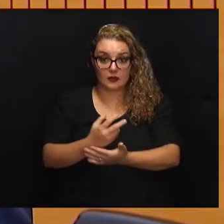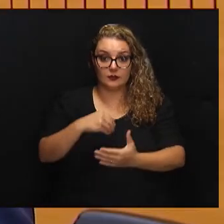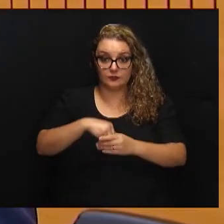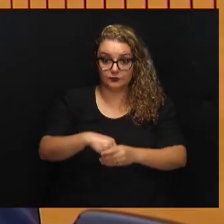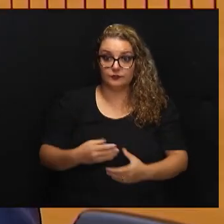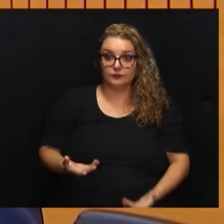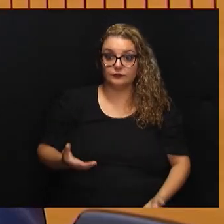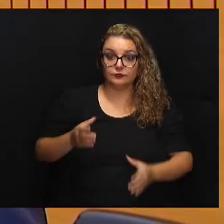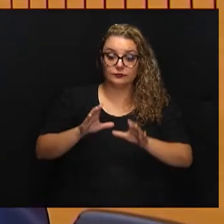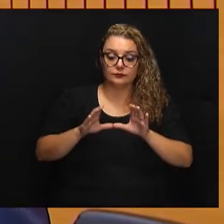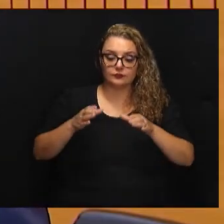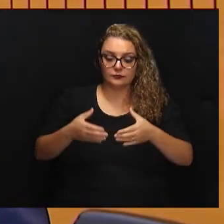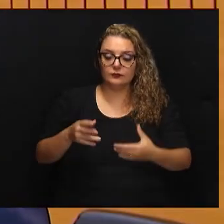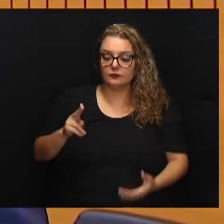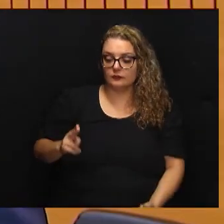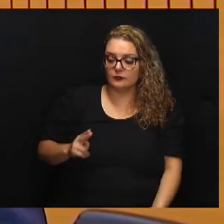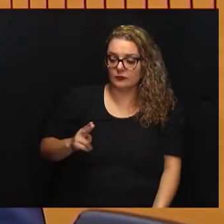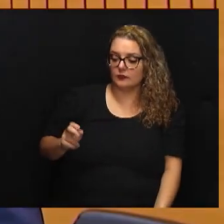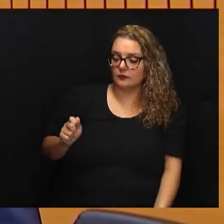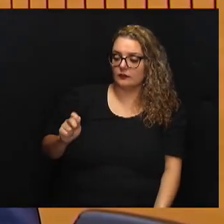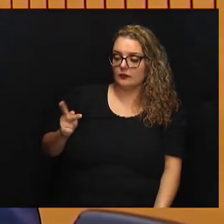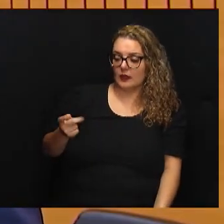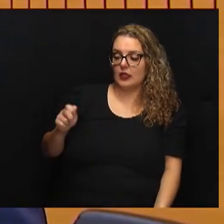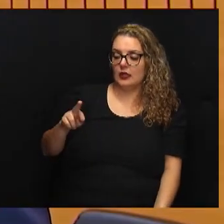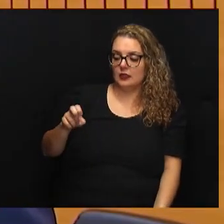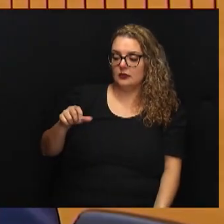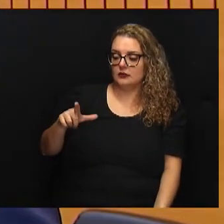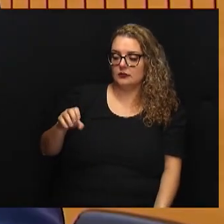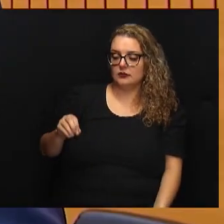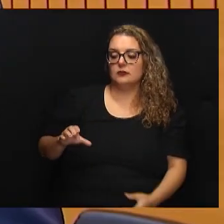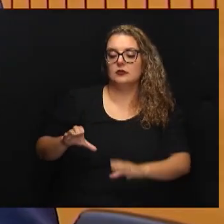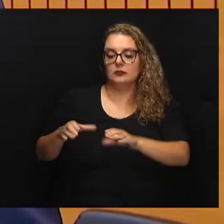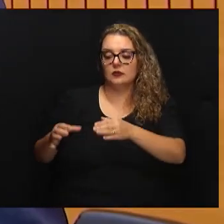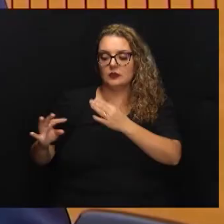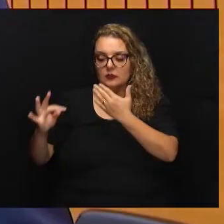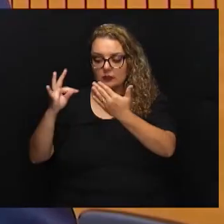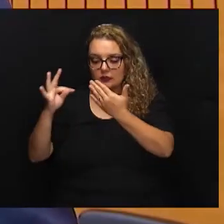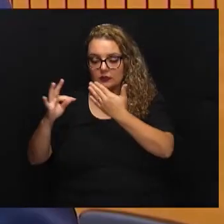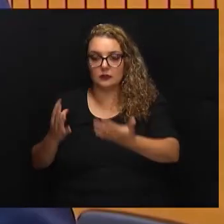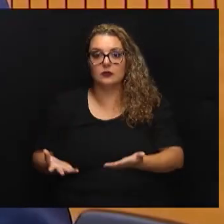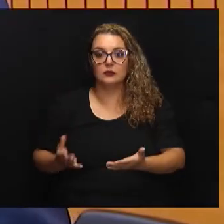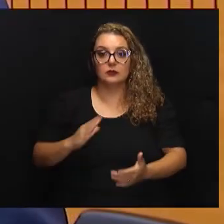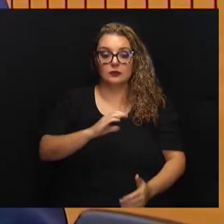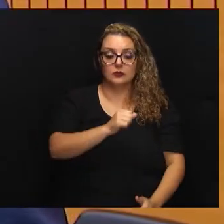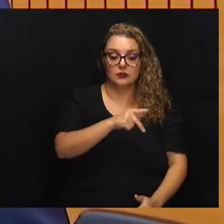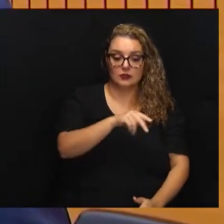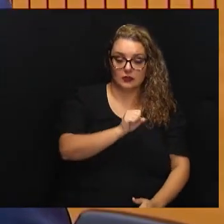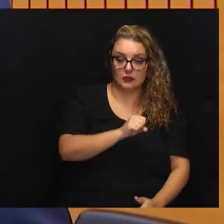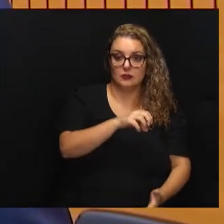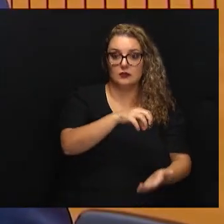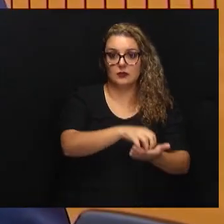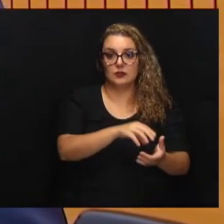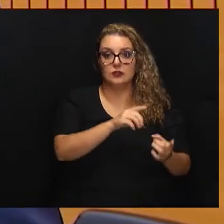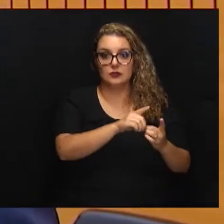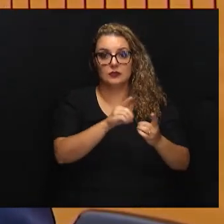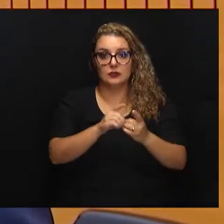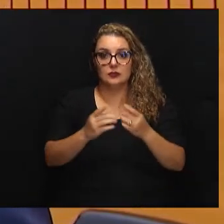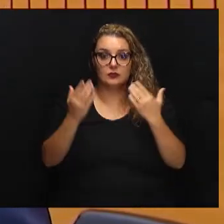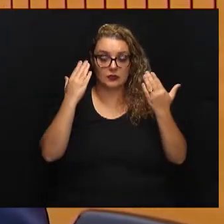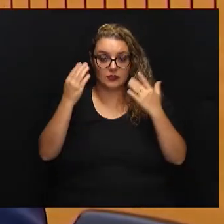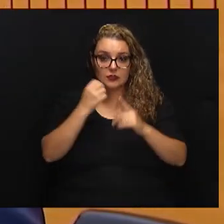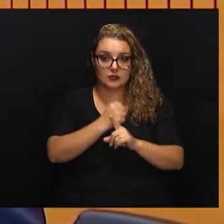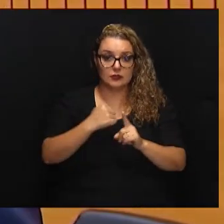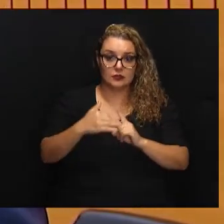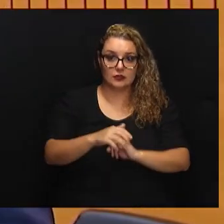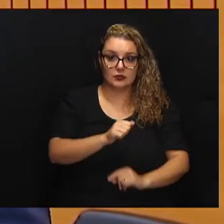a comunidade do Padre Haroldo, que é uma comunidade terapêutica. Falamos também dos CAPs, do Centro de Atenção Psicossocial,